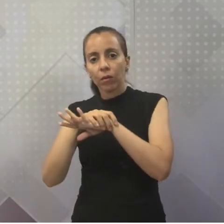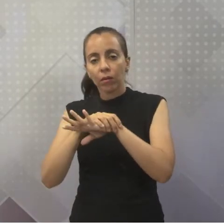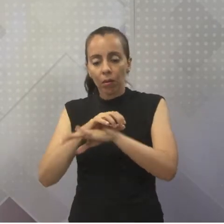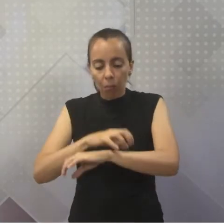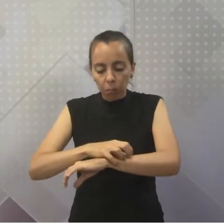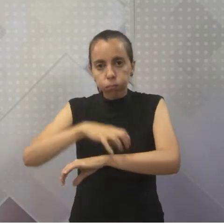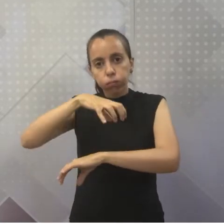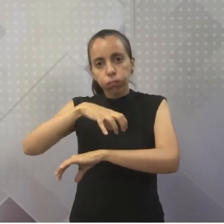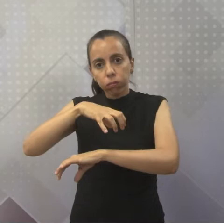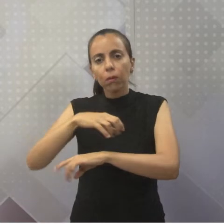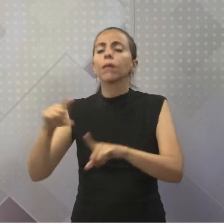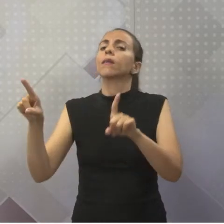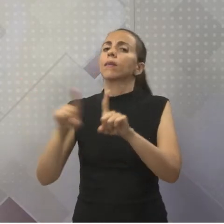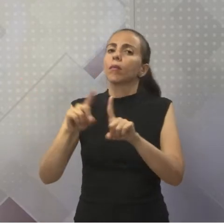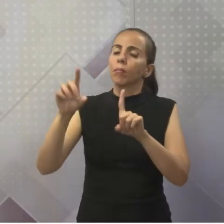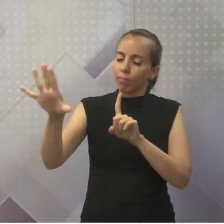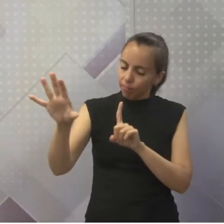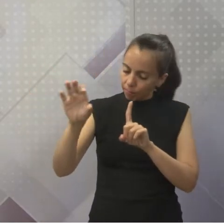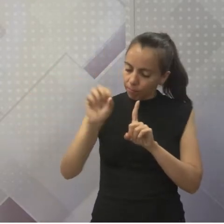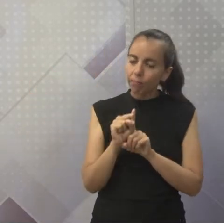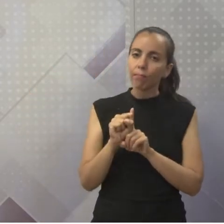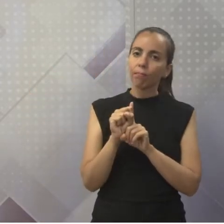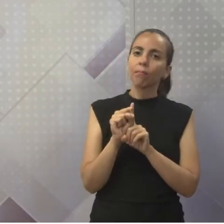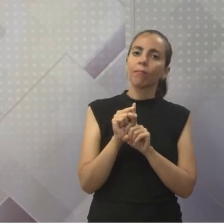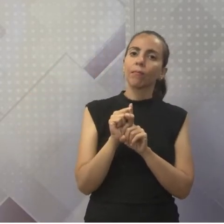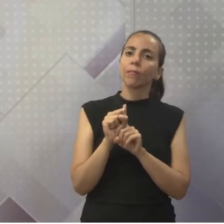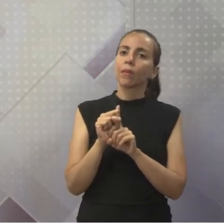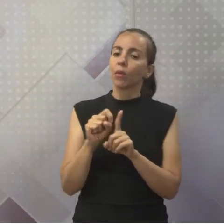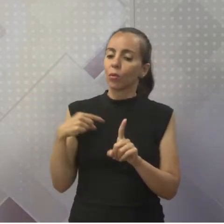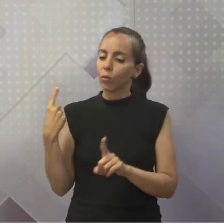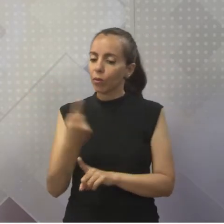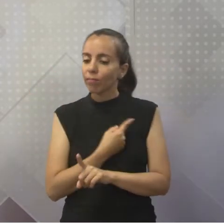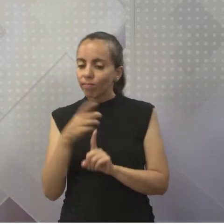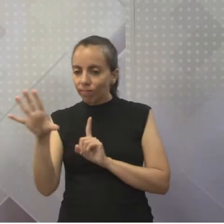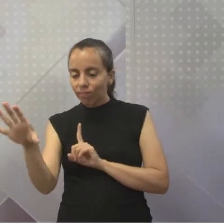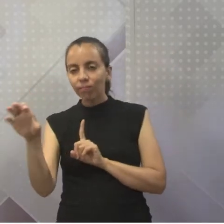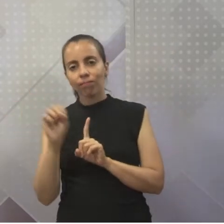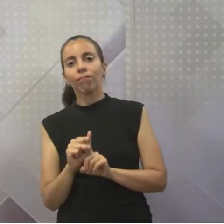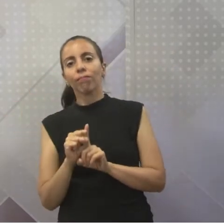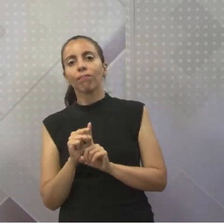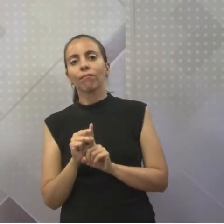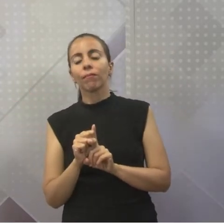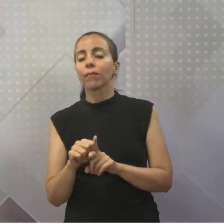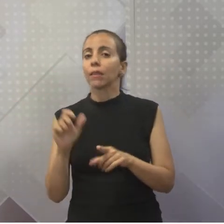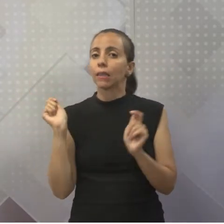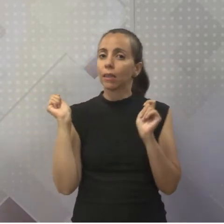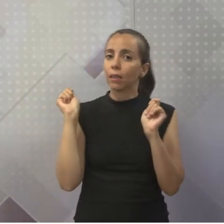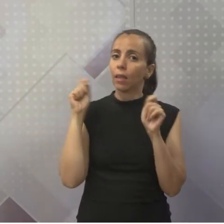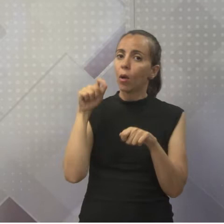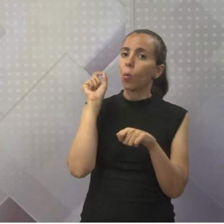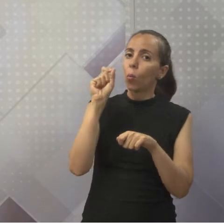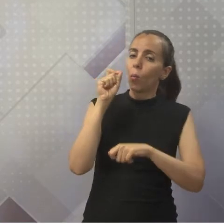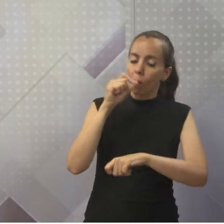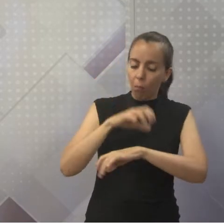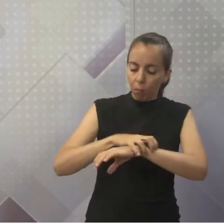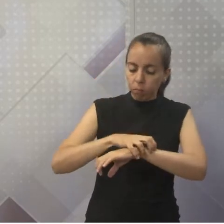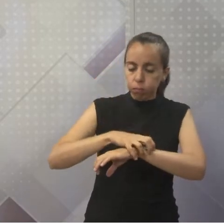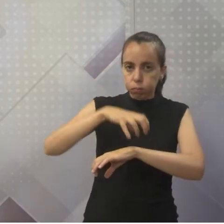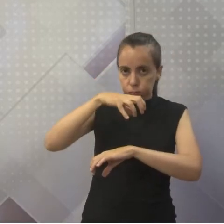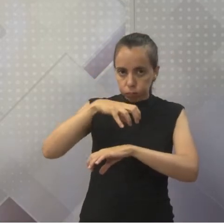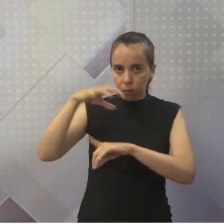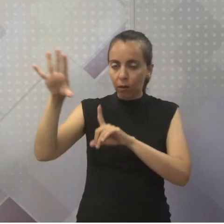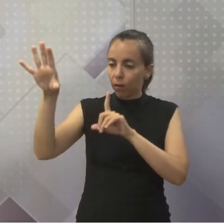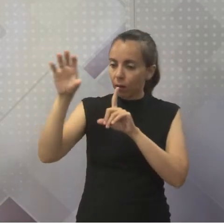também adquiridas. Né? Lembra? Doença adquirida é aquela que a gente pega. Ela pode ser infecciosa, adquirida,